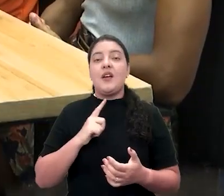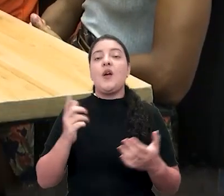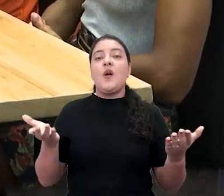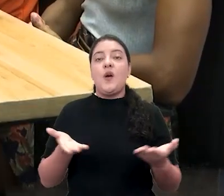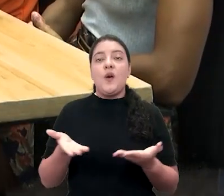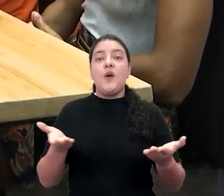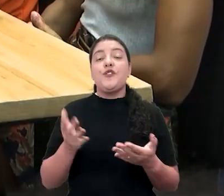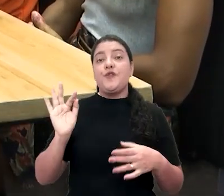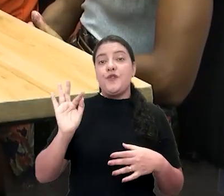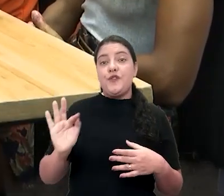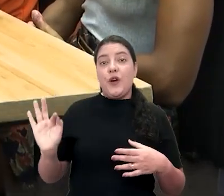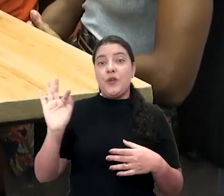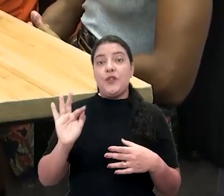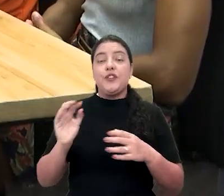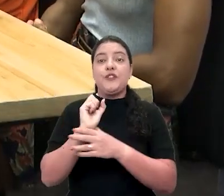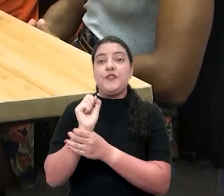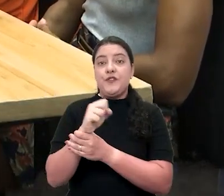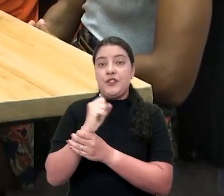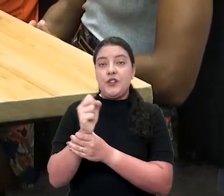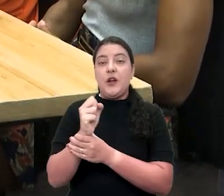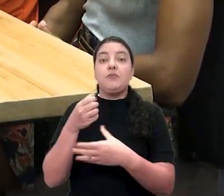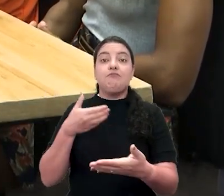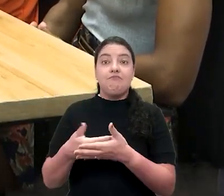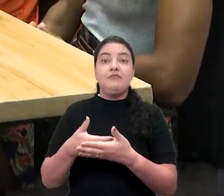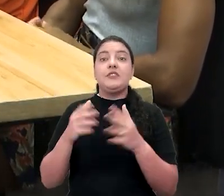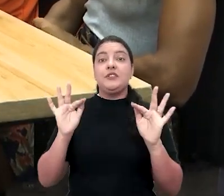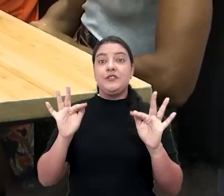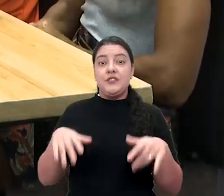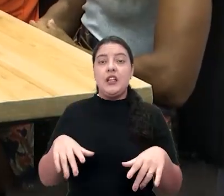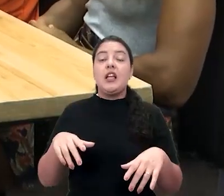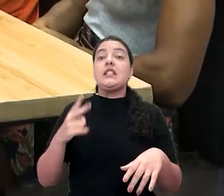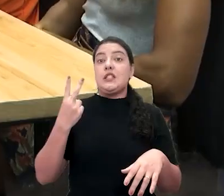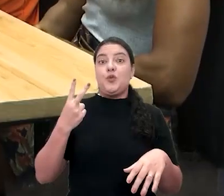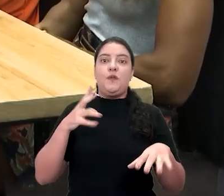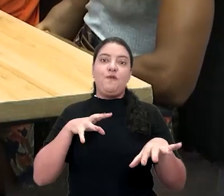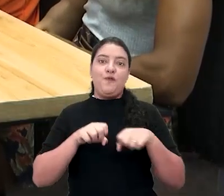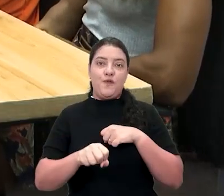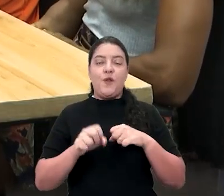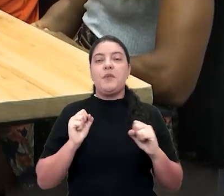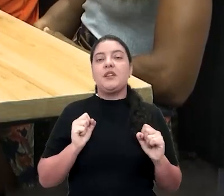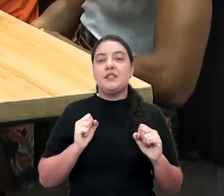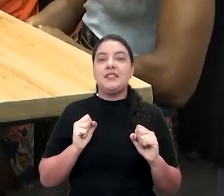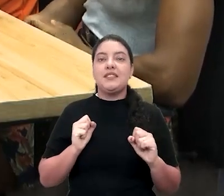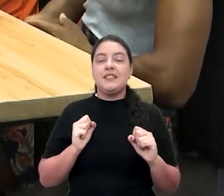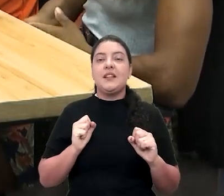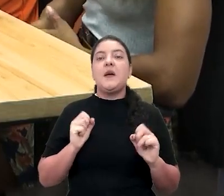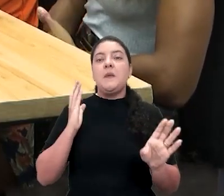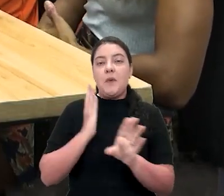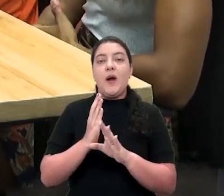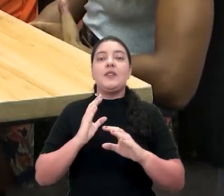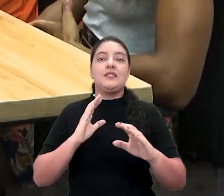eu tô fazendo faculdade de fisioterapia, já tô para concluir também. A segunda formação, ou seja. A segunda formação. Meu Deus. Tudo através